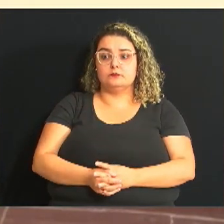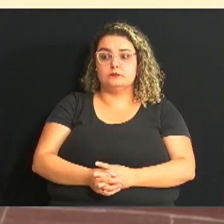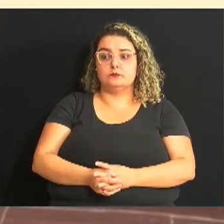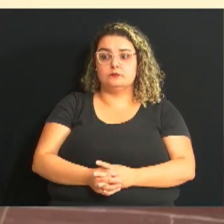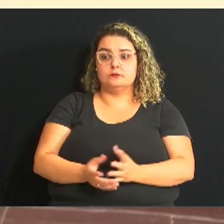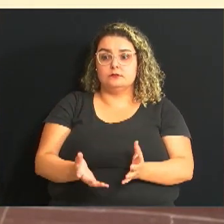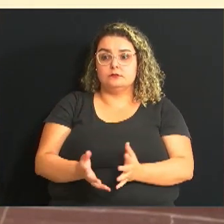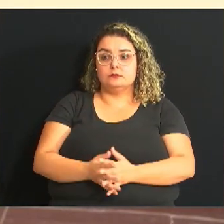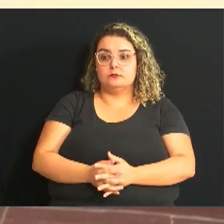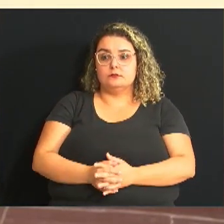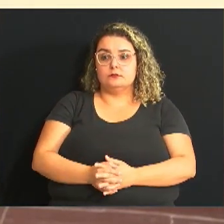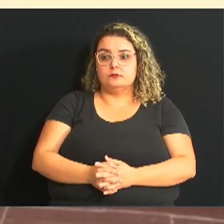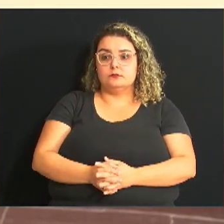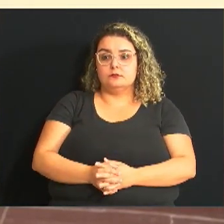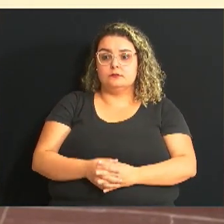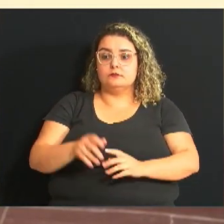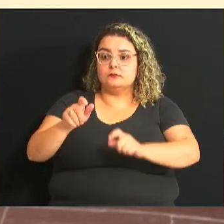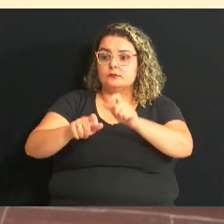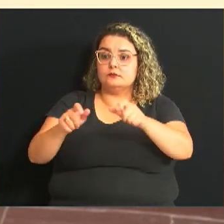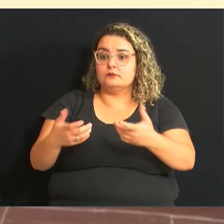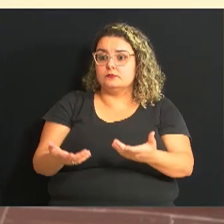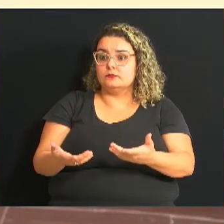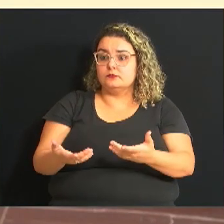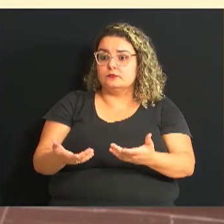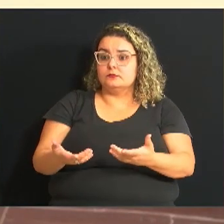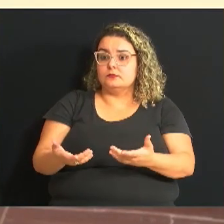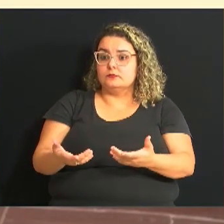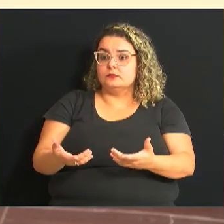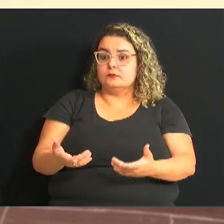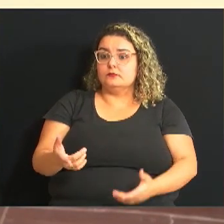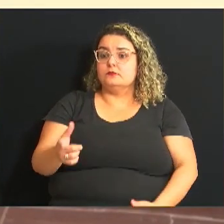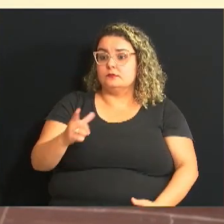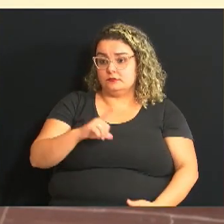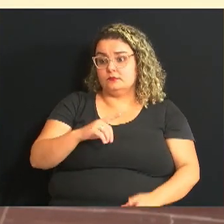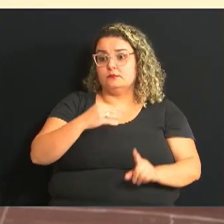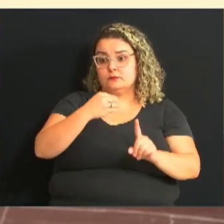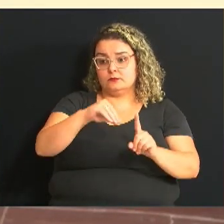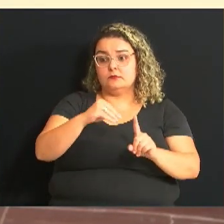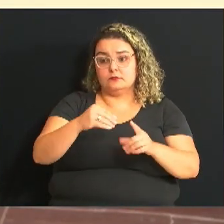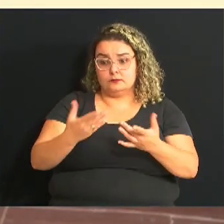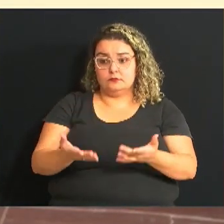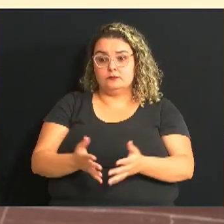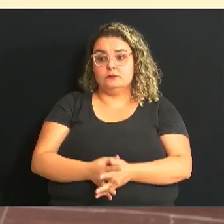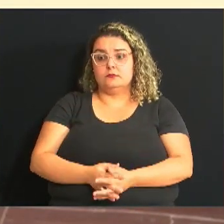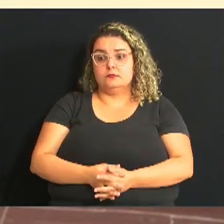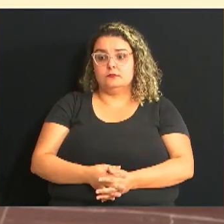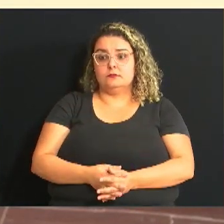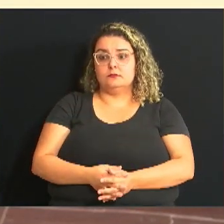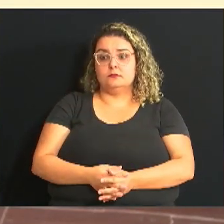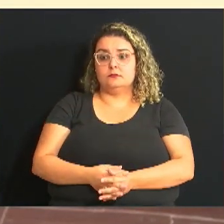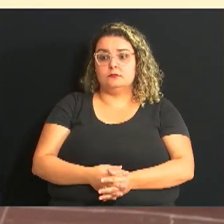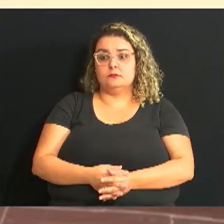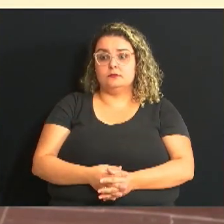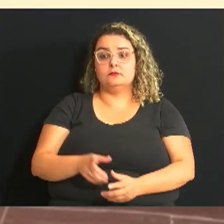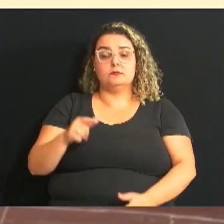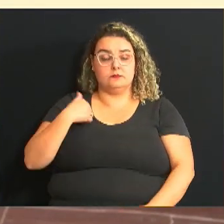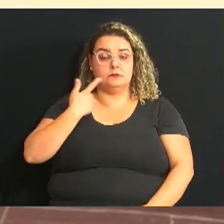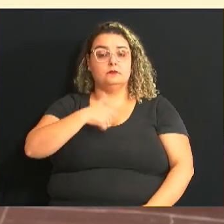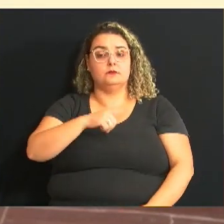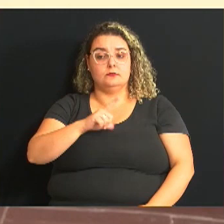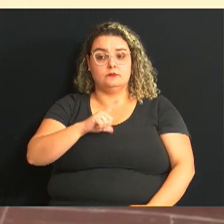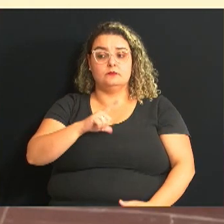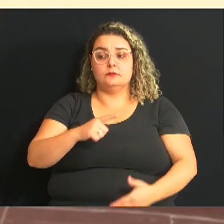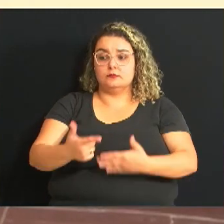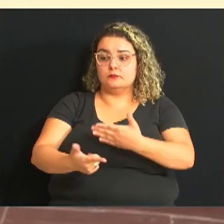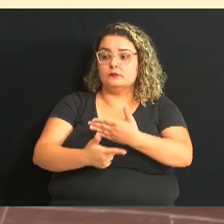as pessoas, elas têm as vulnerabilidades, né? E nós temos o papel,